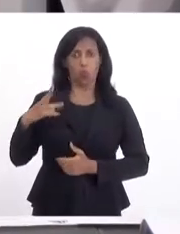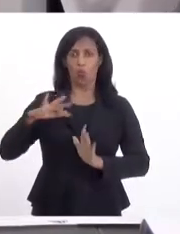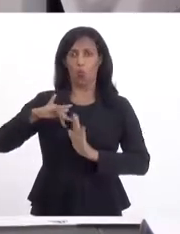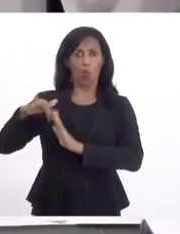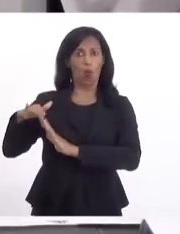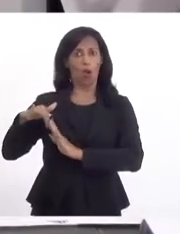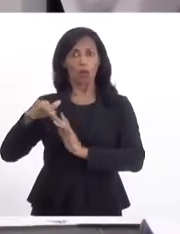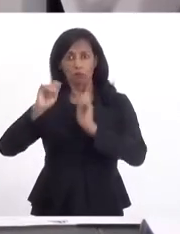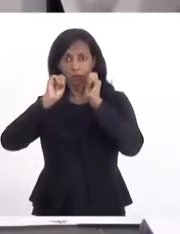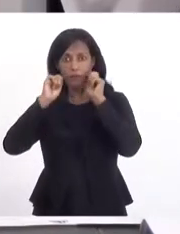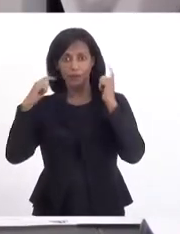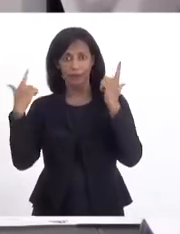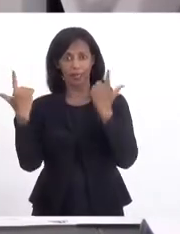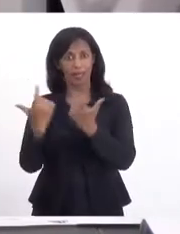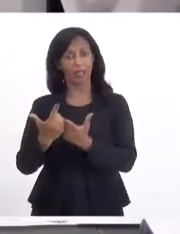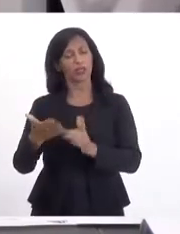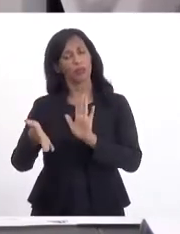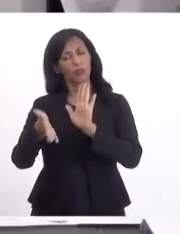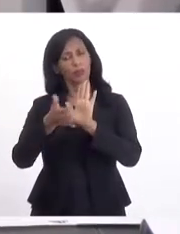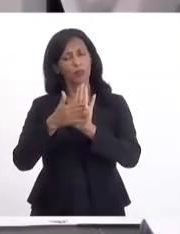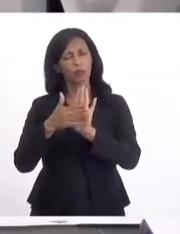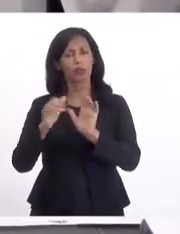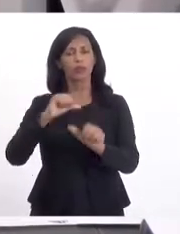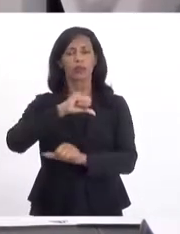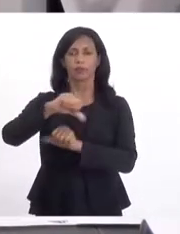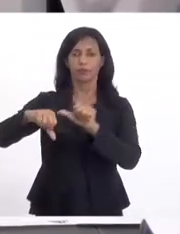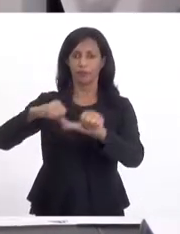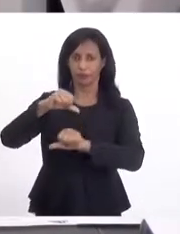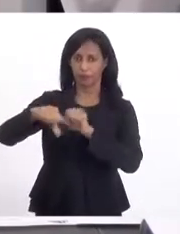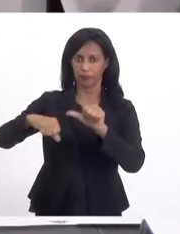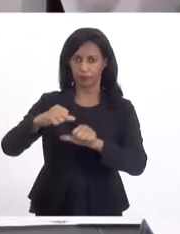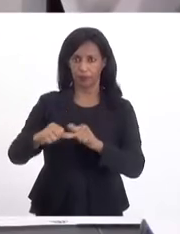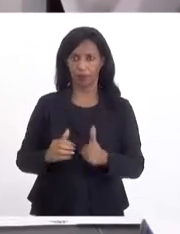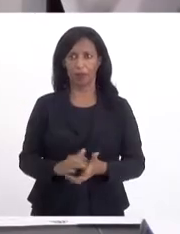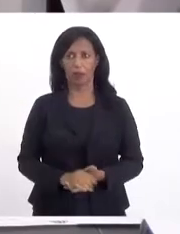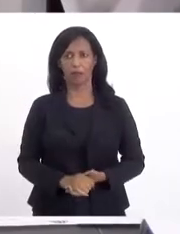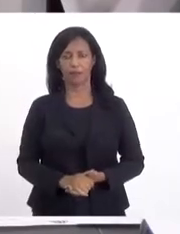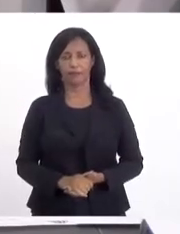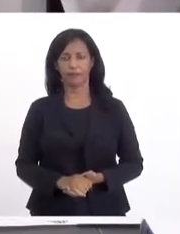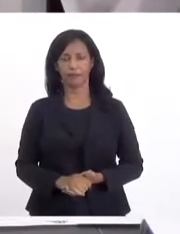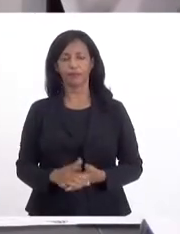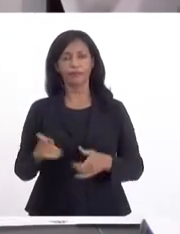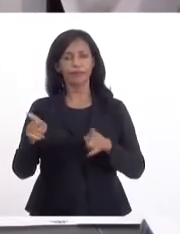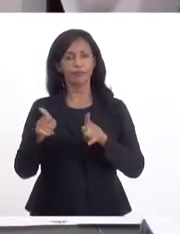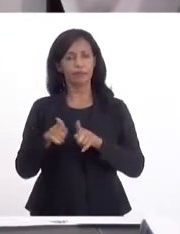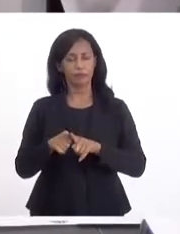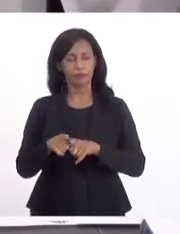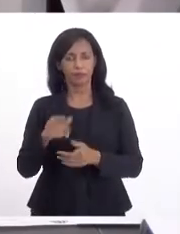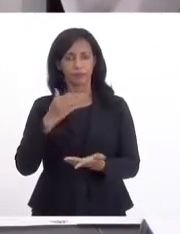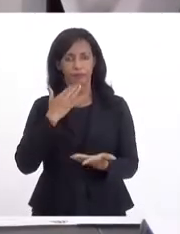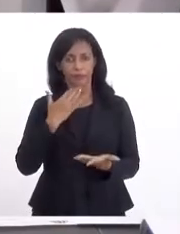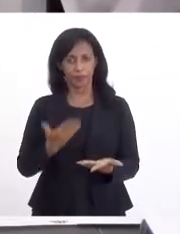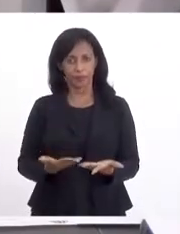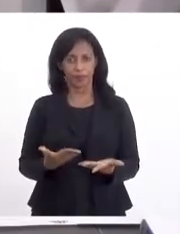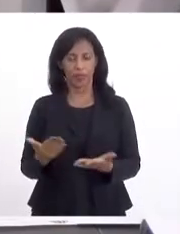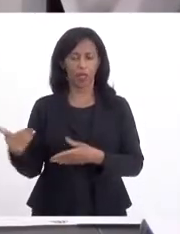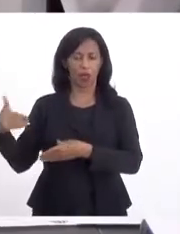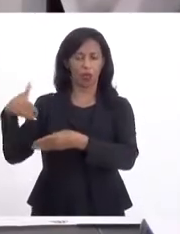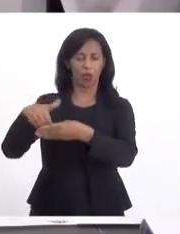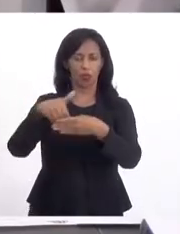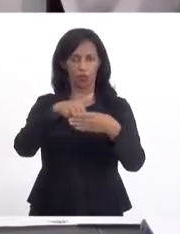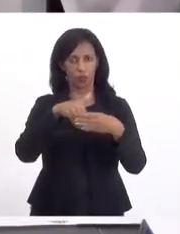queria propor essas modificações e submeter ao